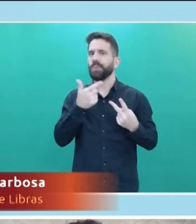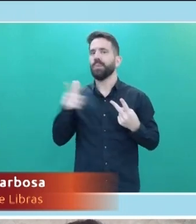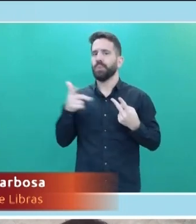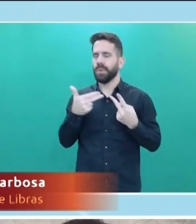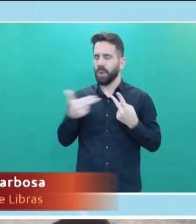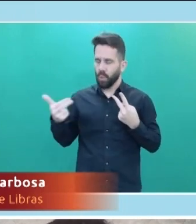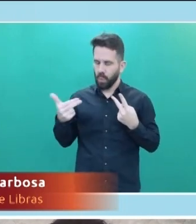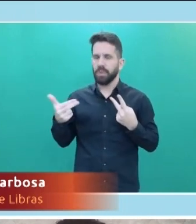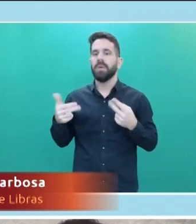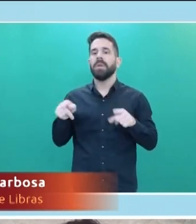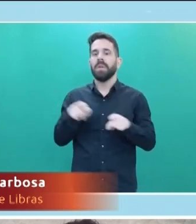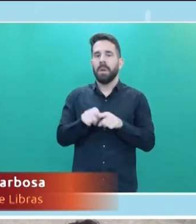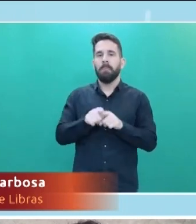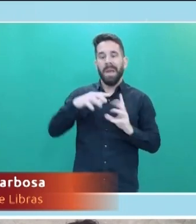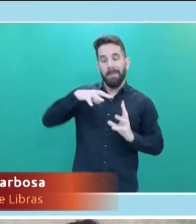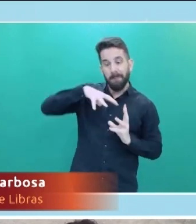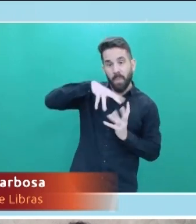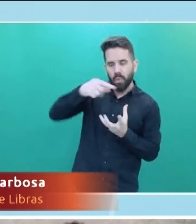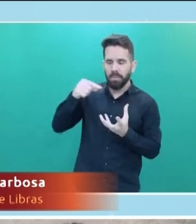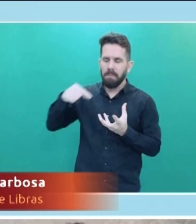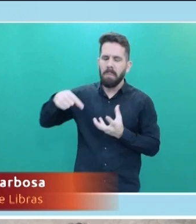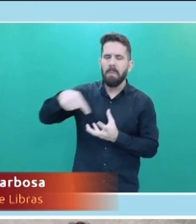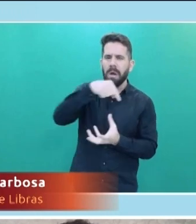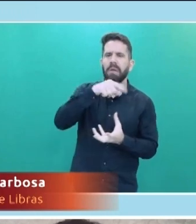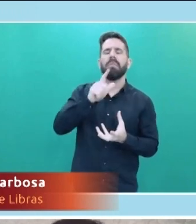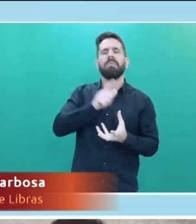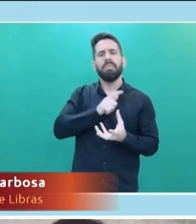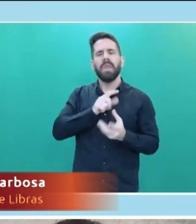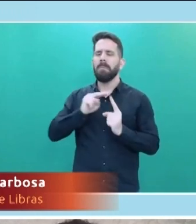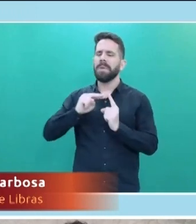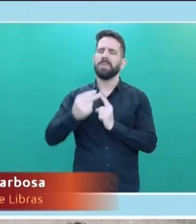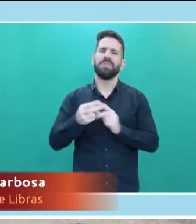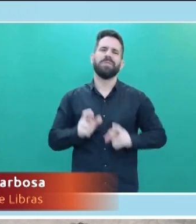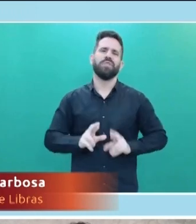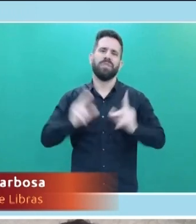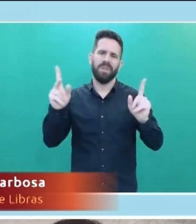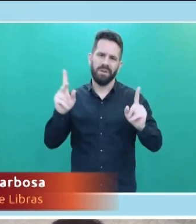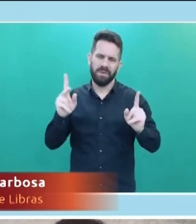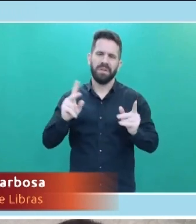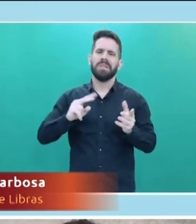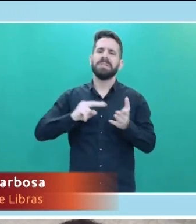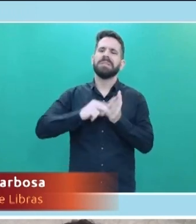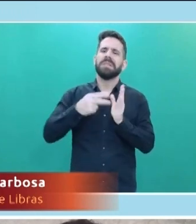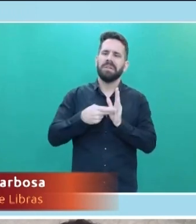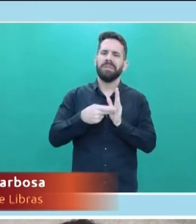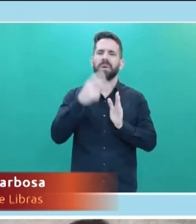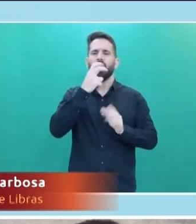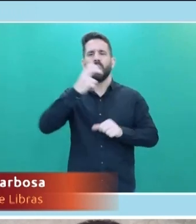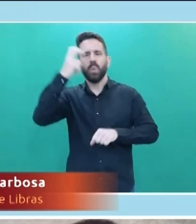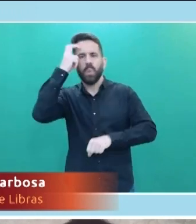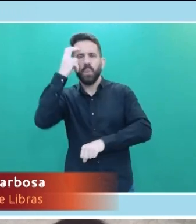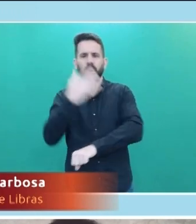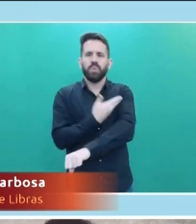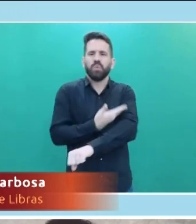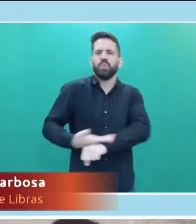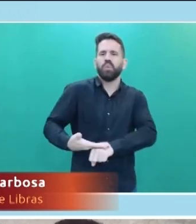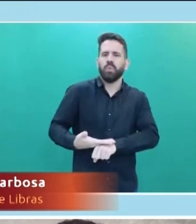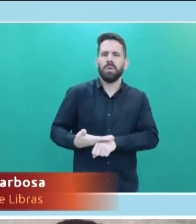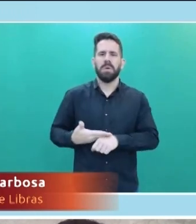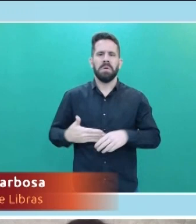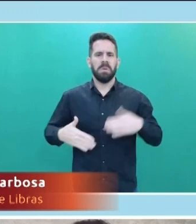mundo, há outras formas de se pensar o que essa leitura que a gente faz de uma corporalidade, né, do nosso corpo, seja